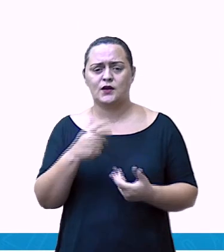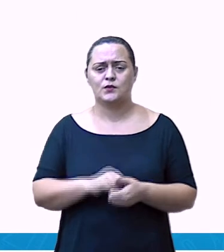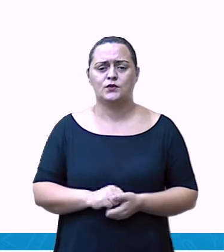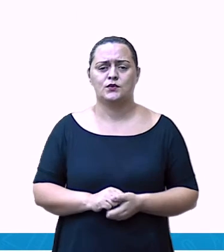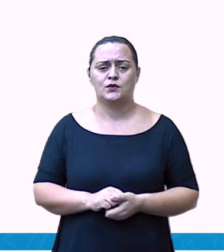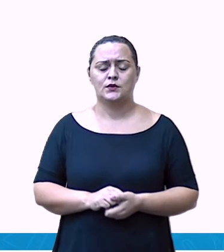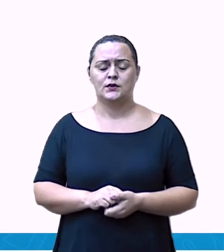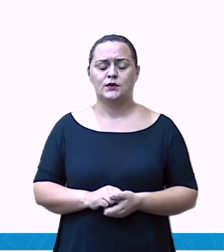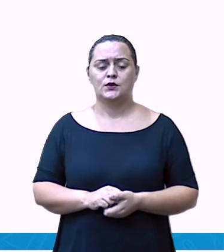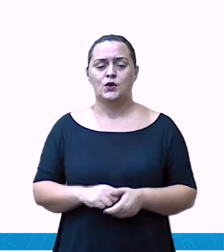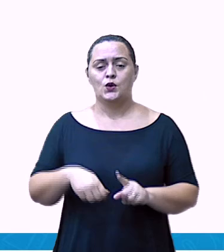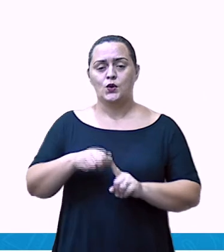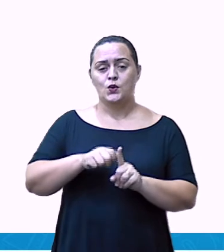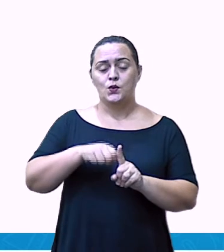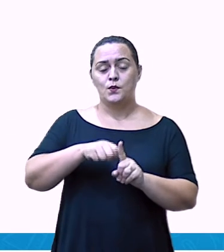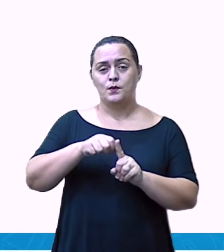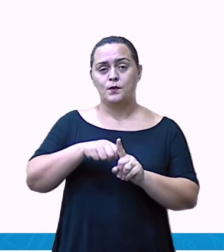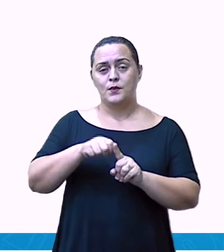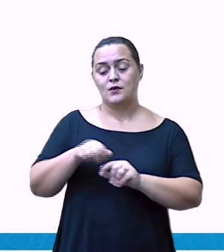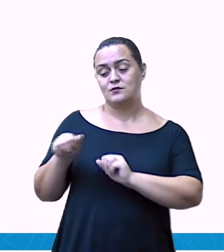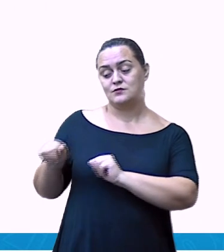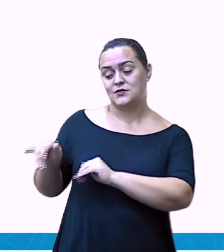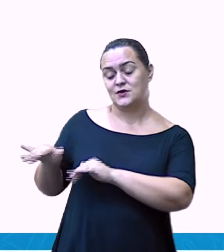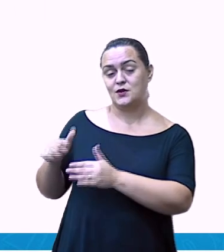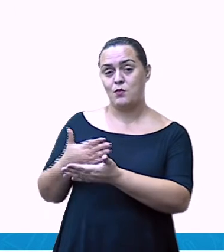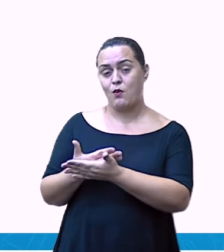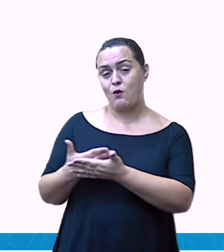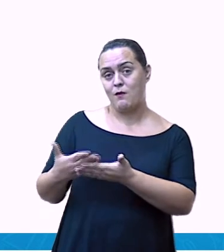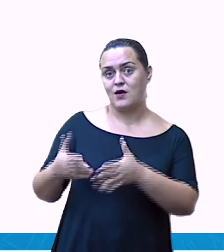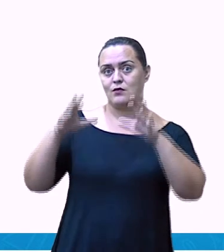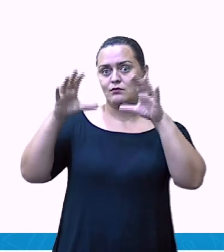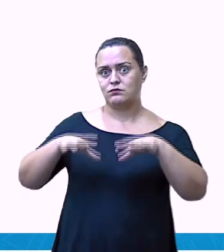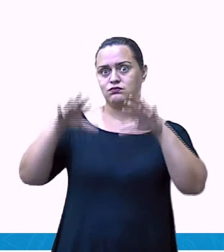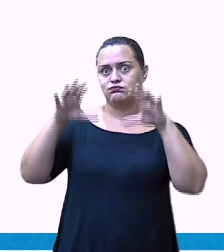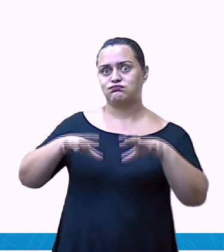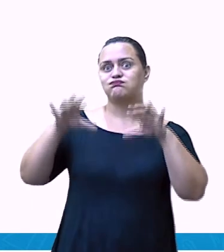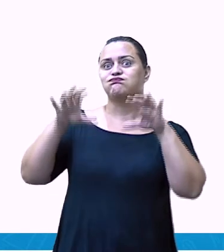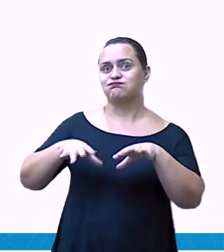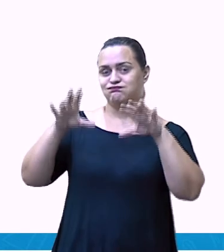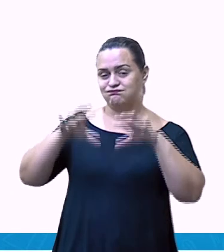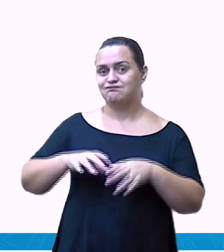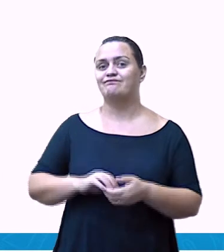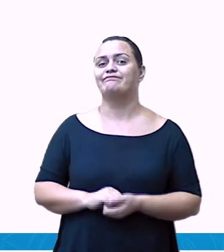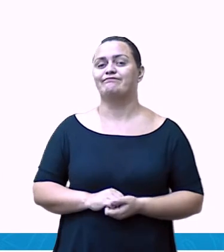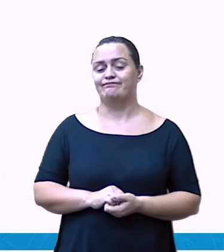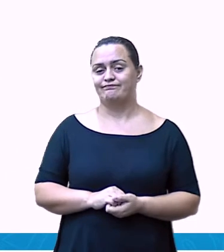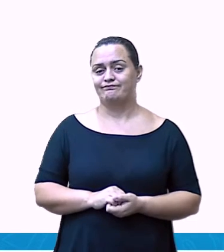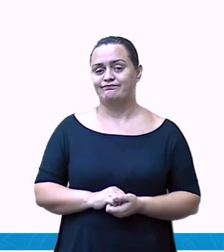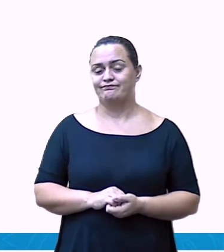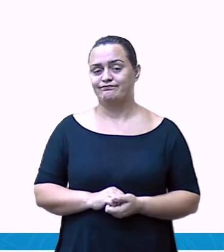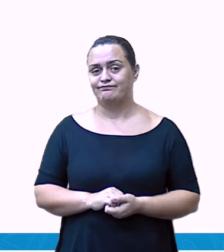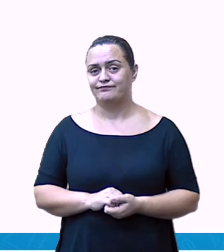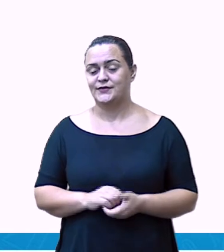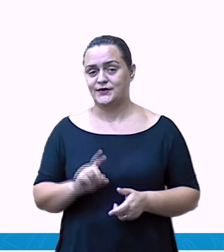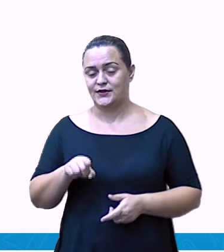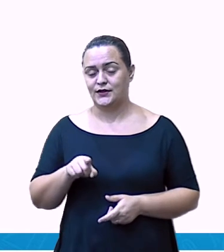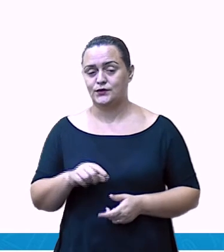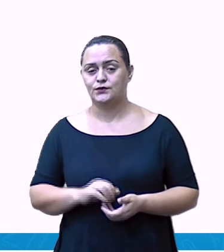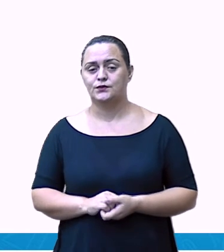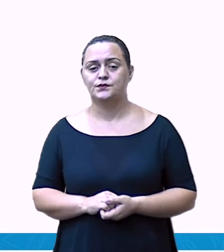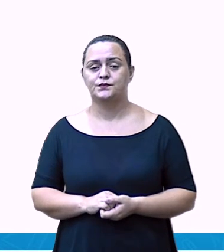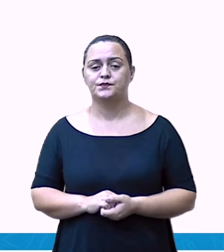vamos colocar aqui, olha, primavera até o verão. Aí, o outono e o